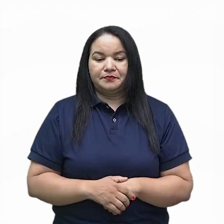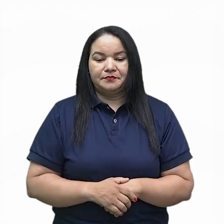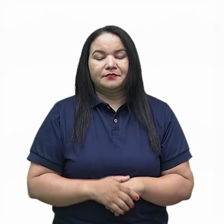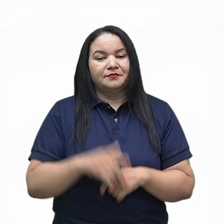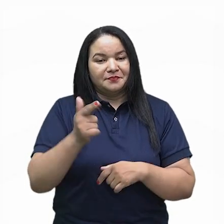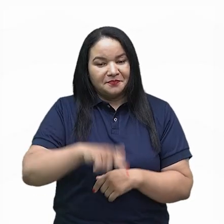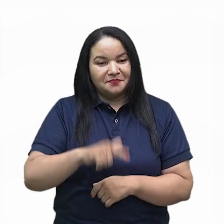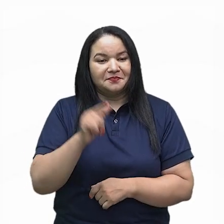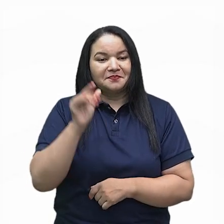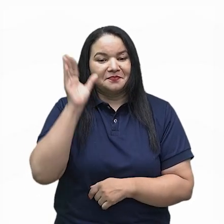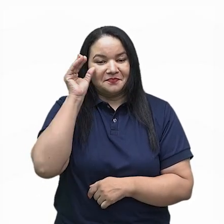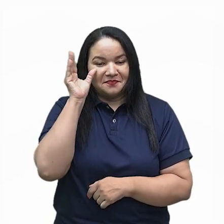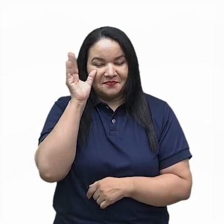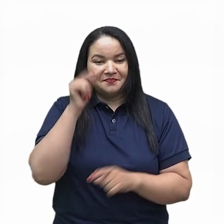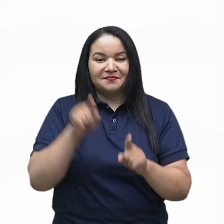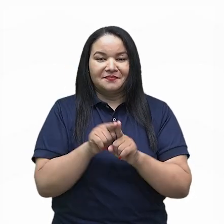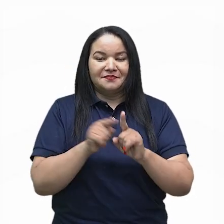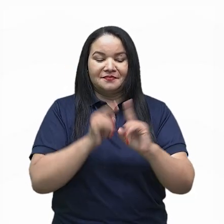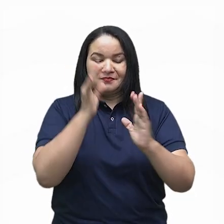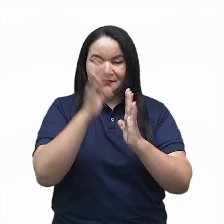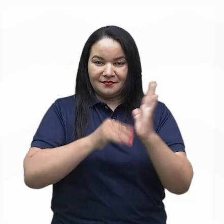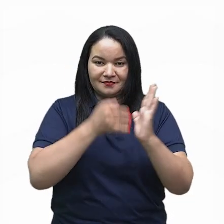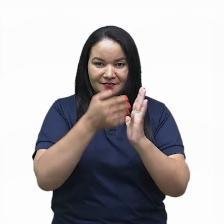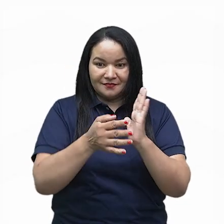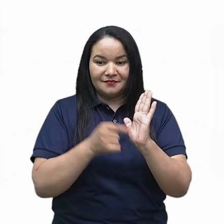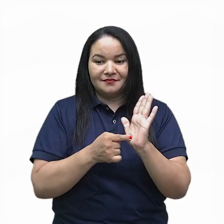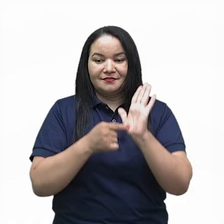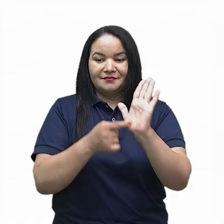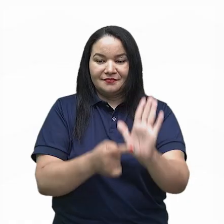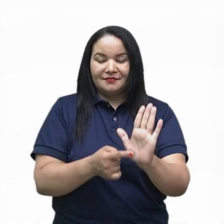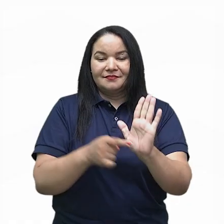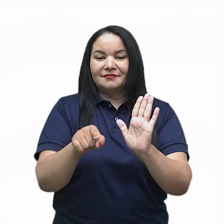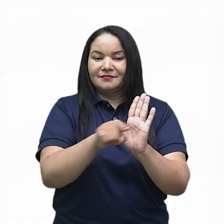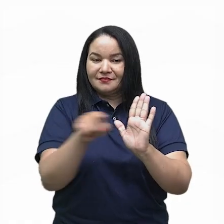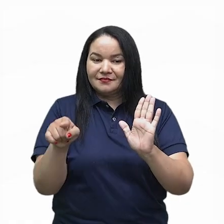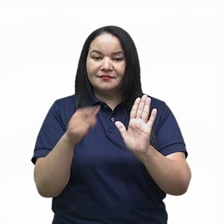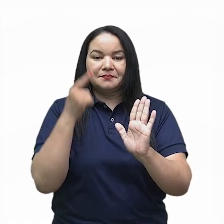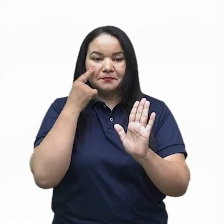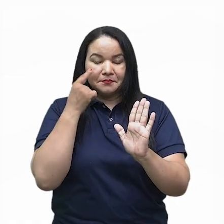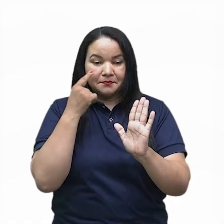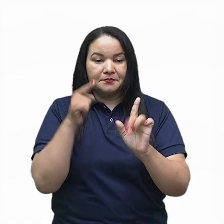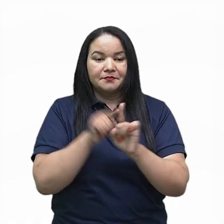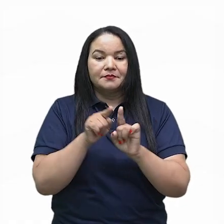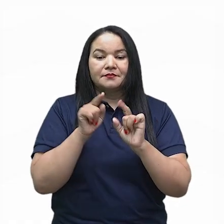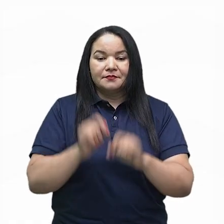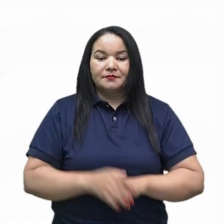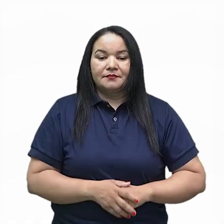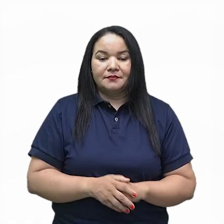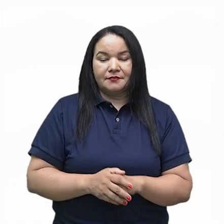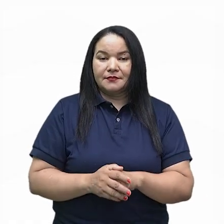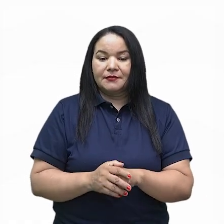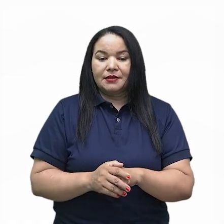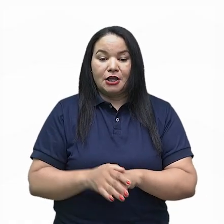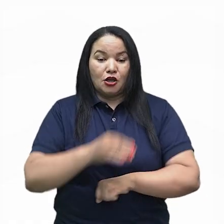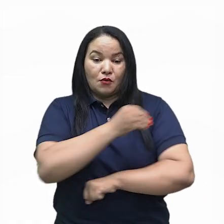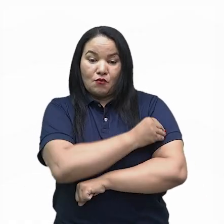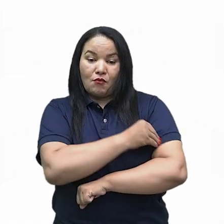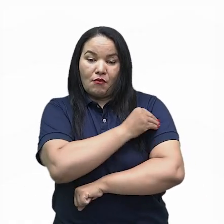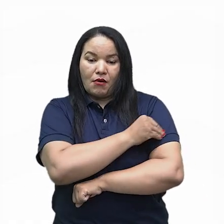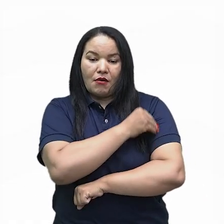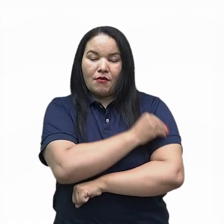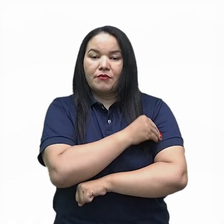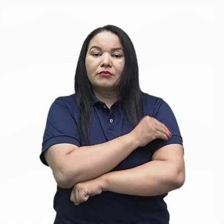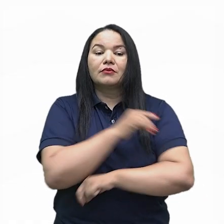vez, curiosidade, eu trago uma tabelinha também, né? Em que o álcool etílico, por exemplo, tem um ponto